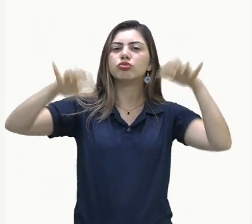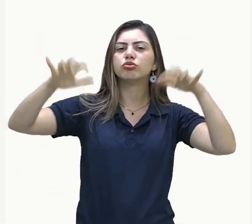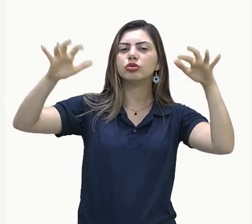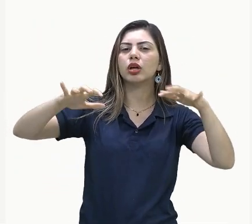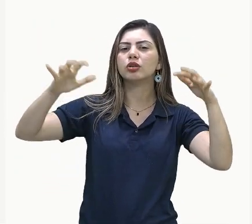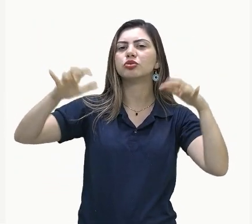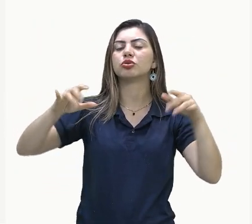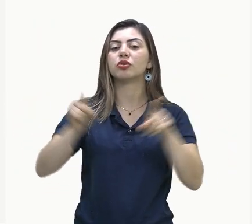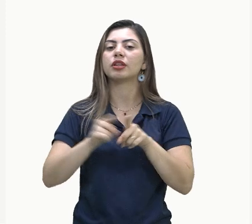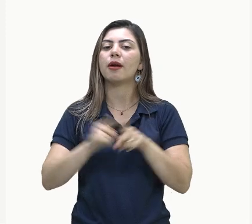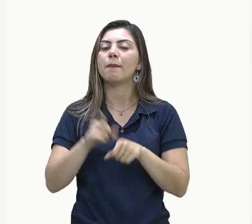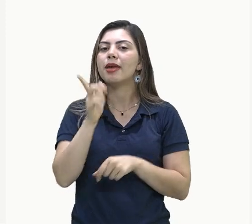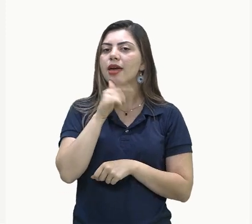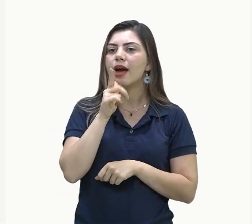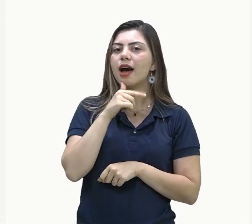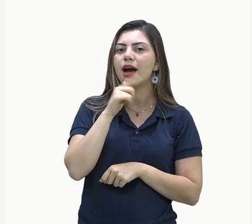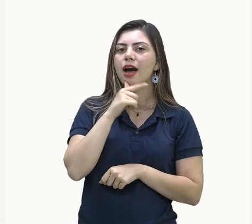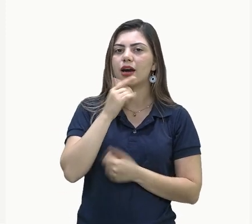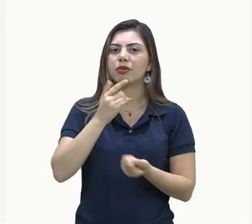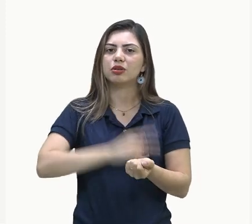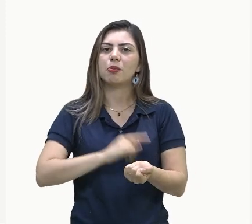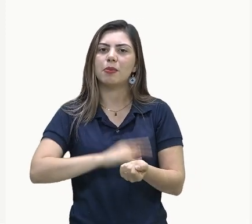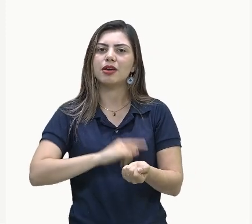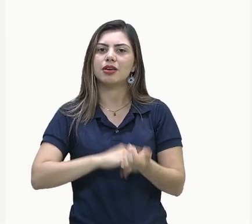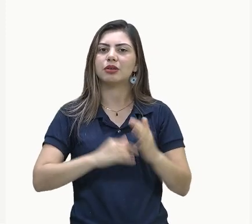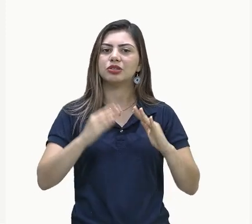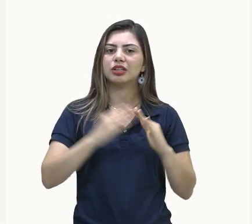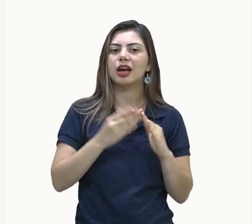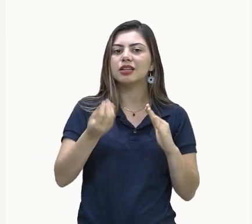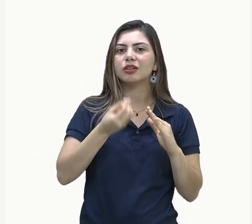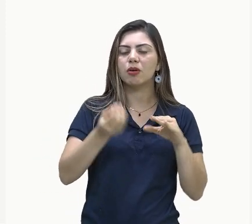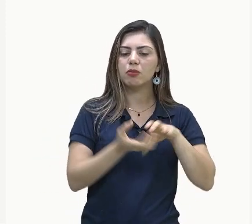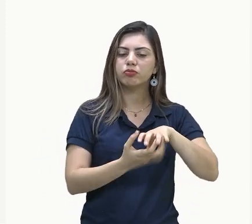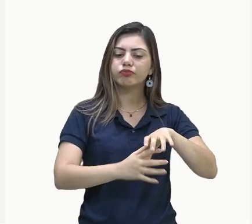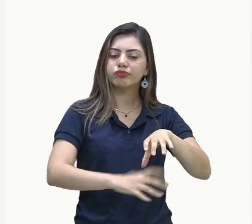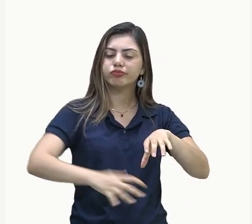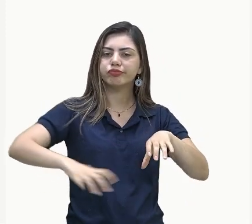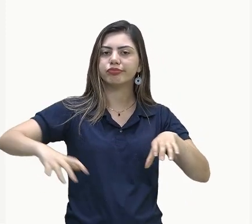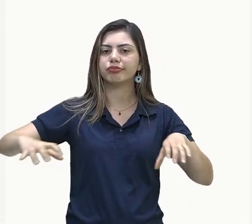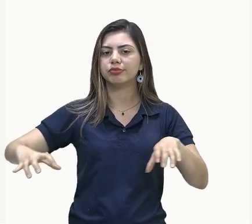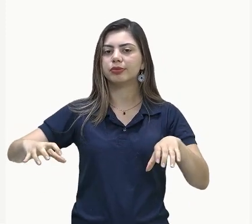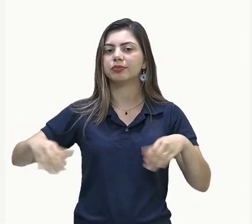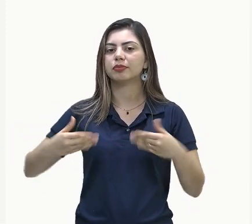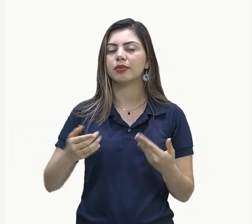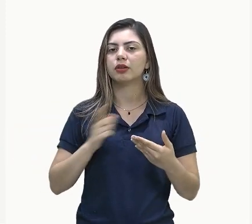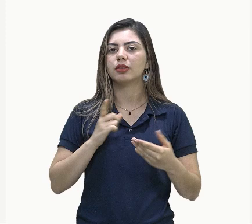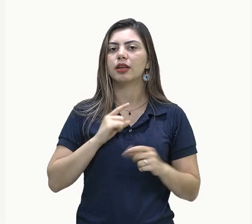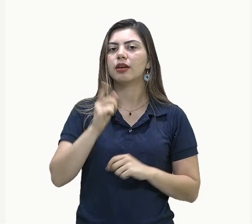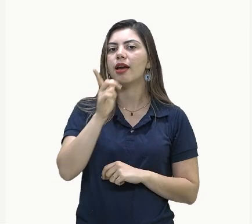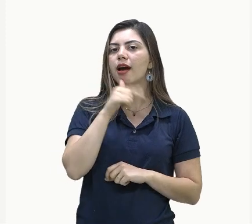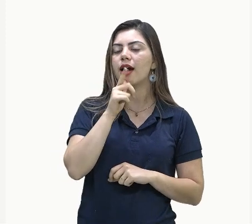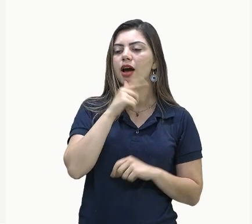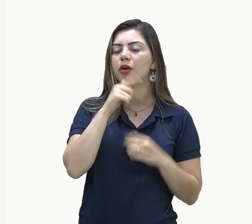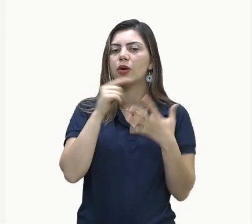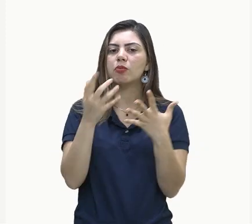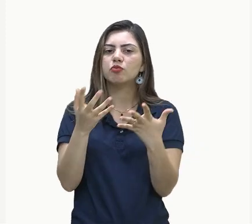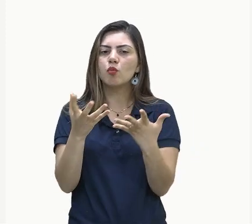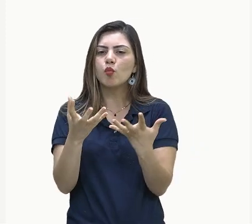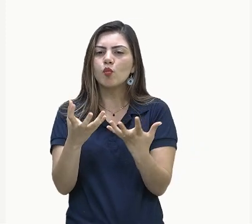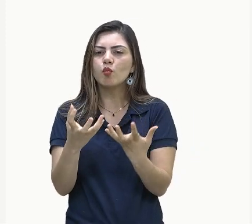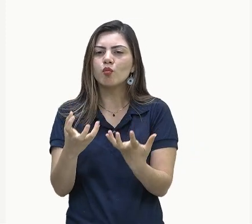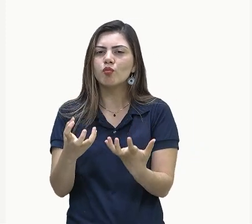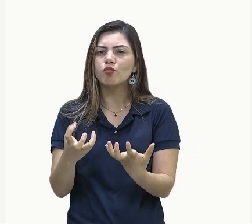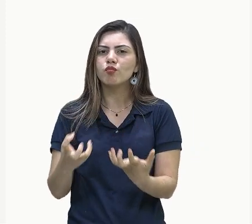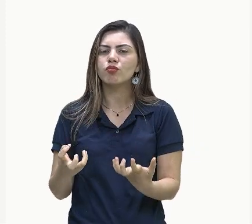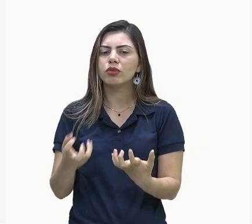podem ver aqui, olha, ela é drenada para a área de encosta, e aí nessa área de encosta, em função da água que vai sendo drenada para